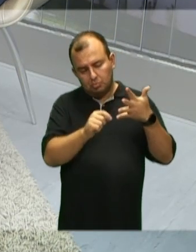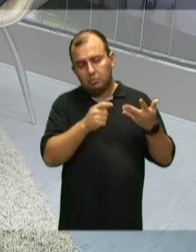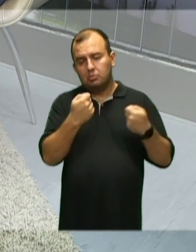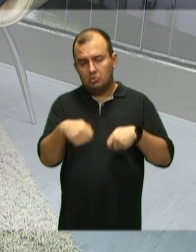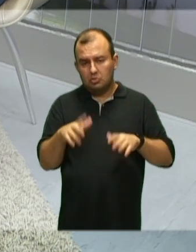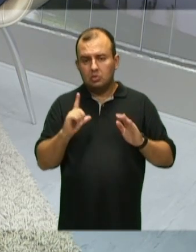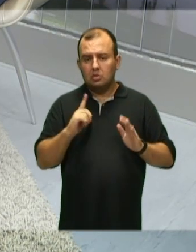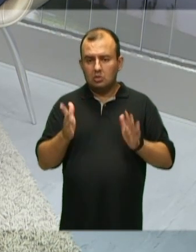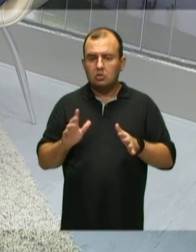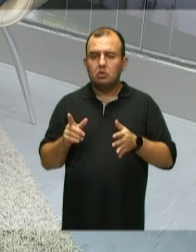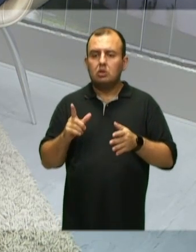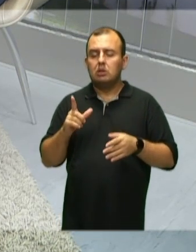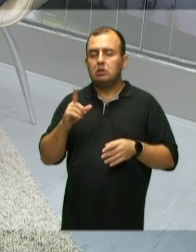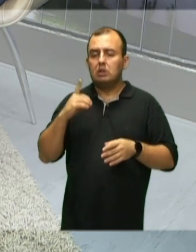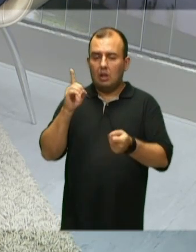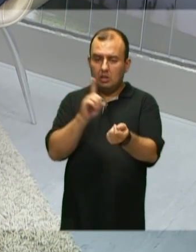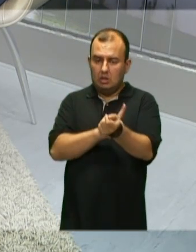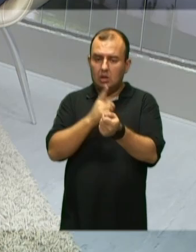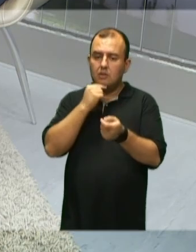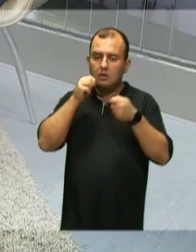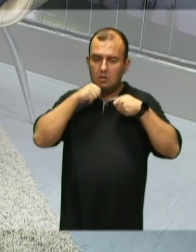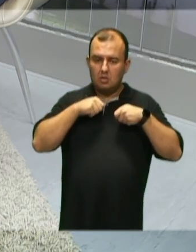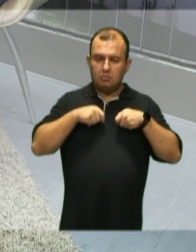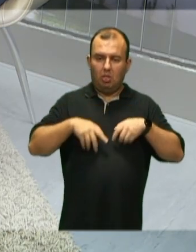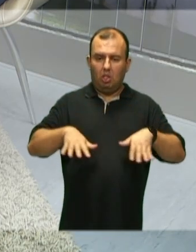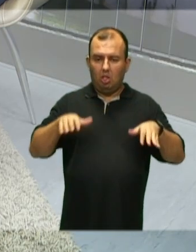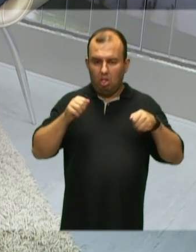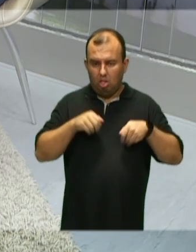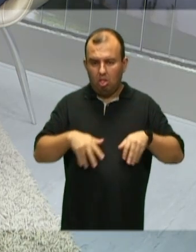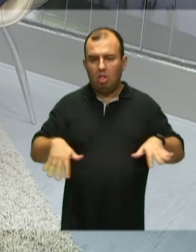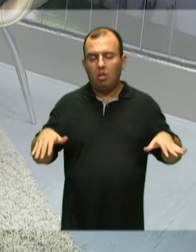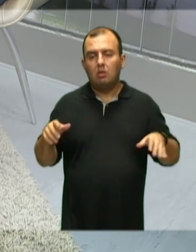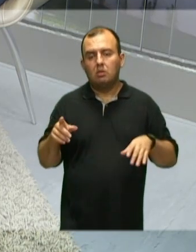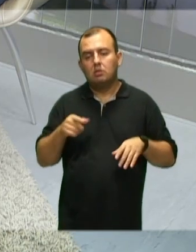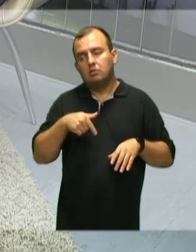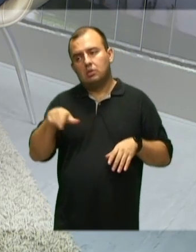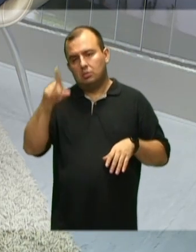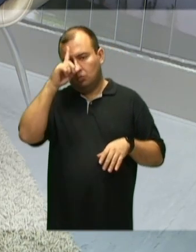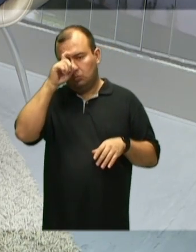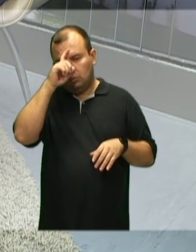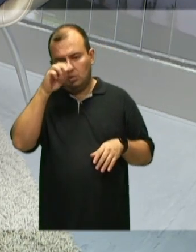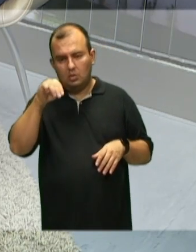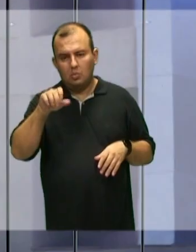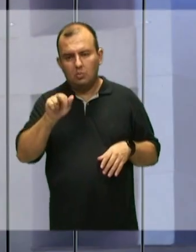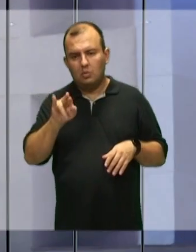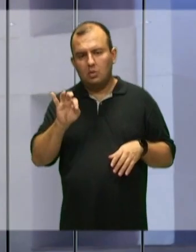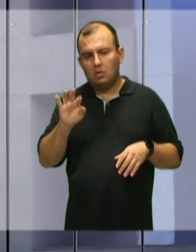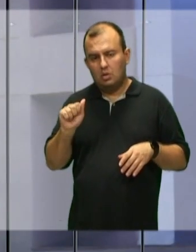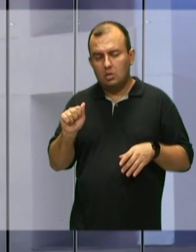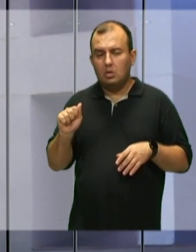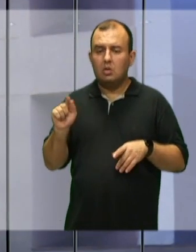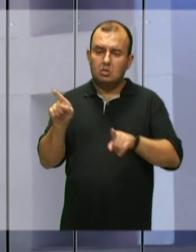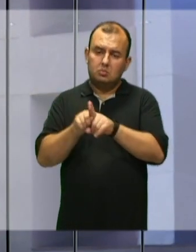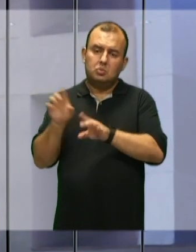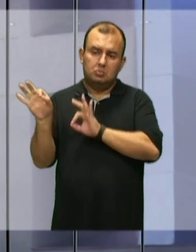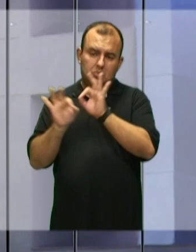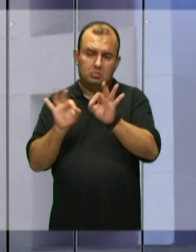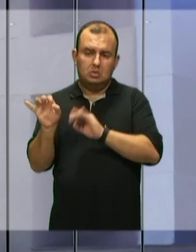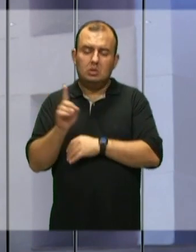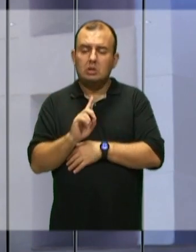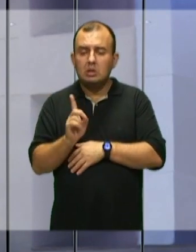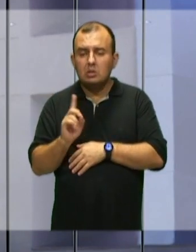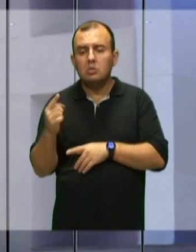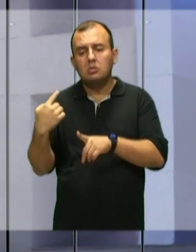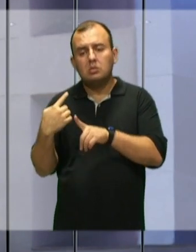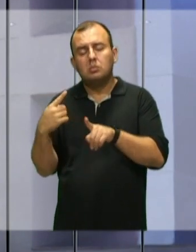dengue hemorrágica isso a gente precisa encaminhar aí para alta complexidade que era o Hospital Marieta que também por fim não estava preparado porque não houve essa